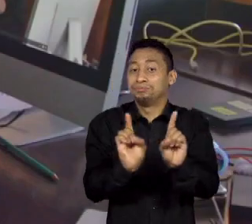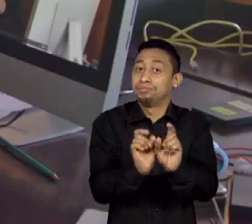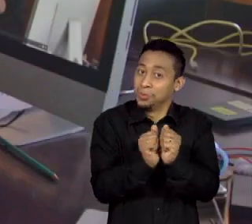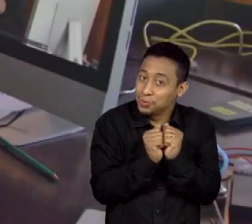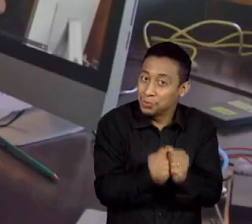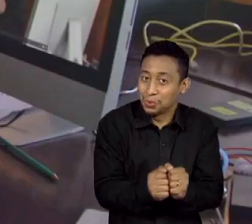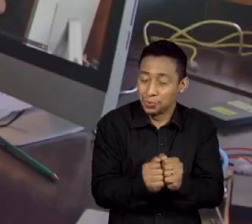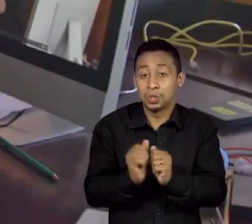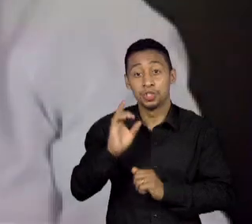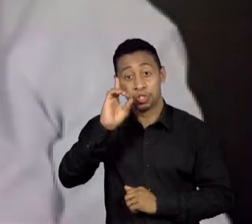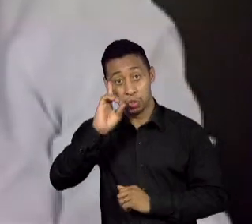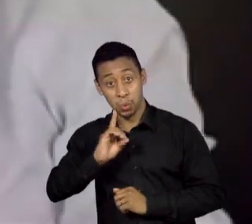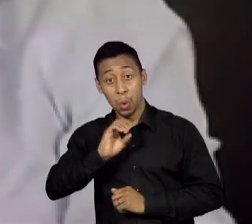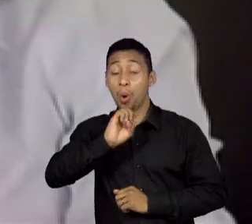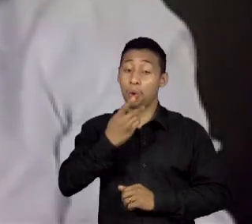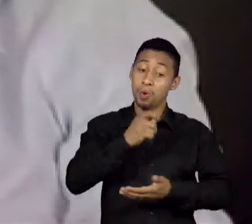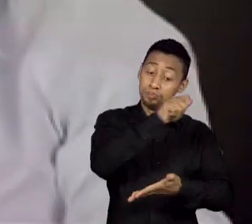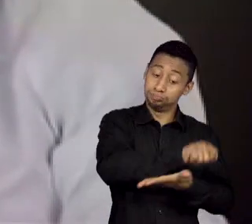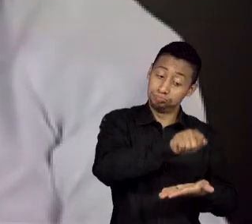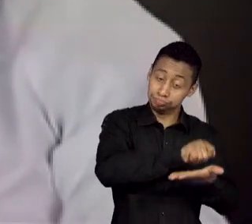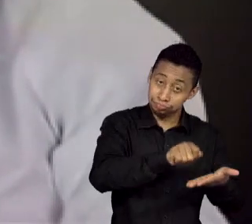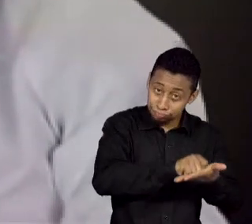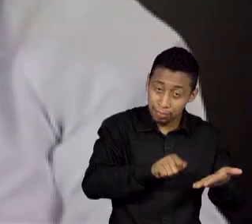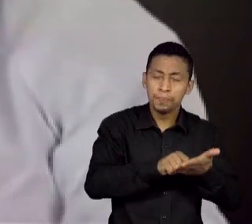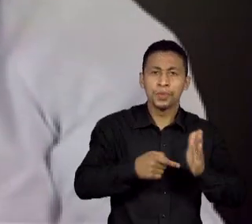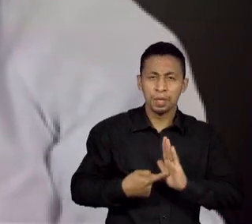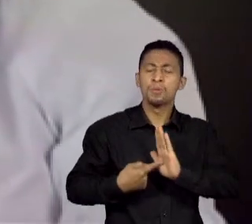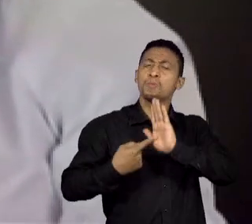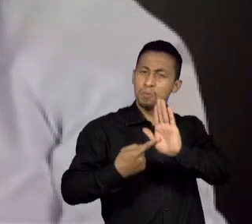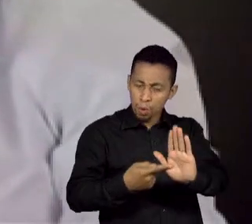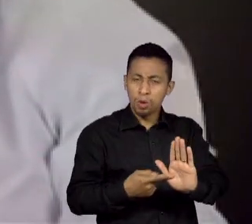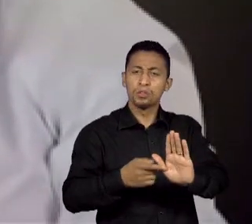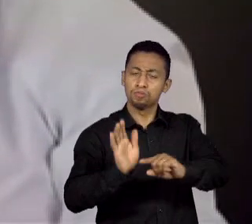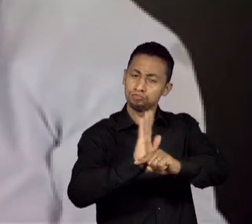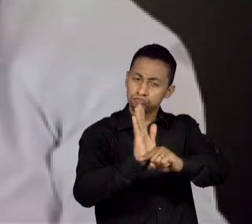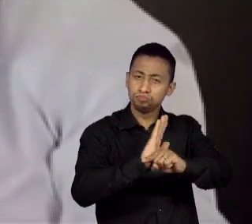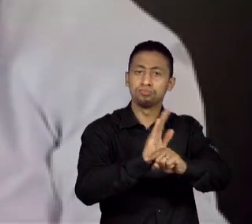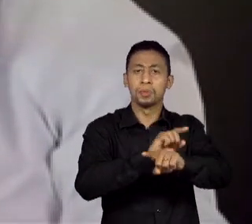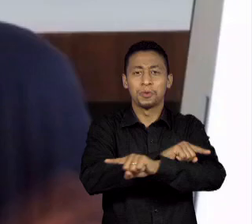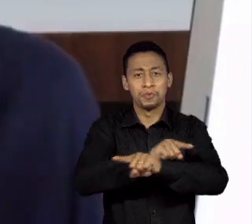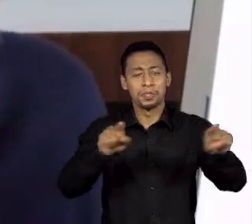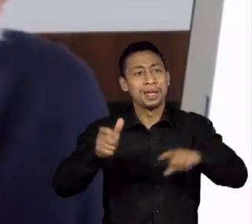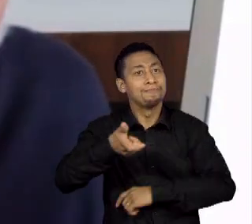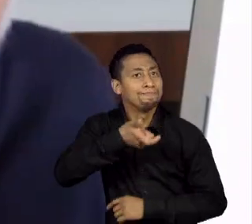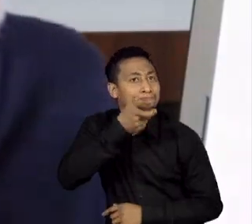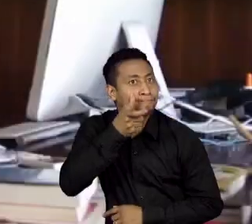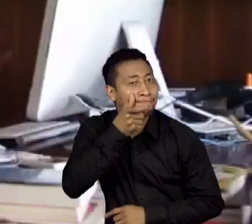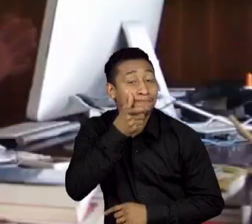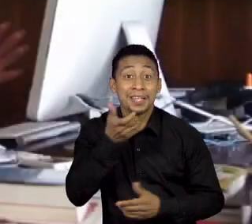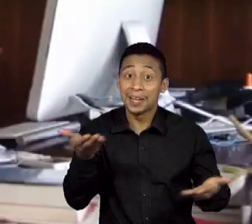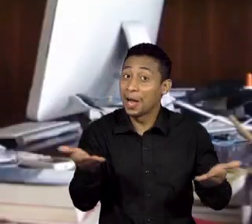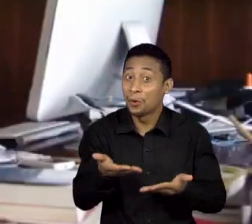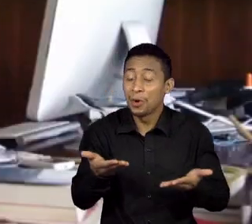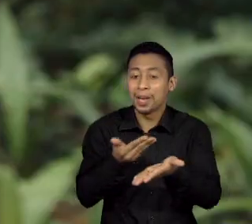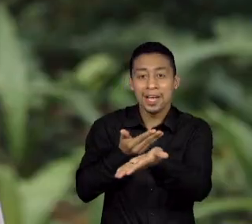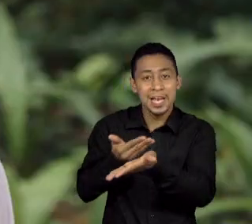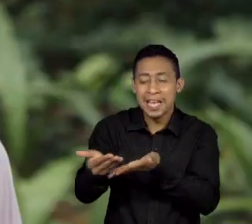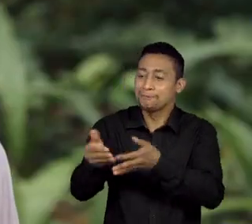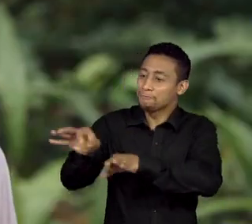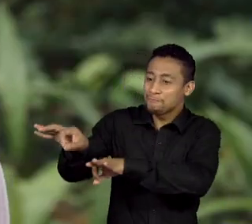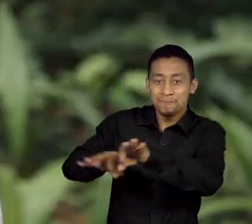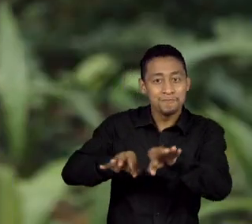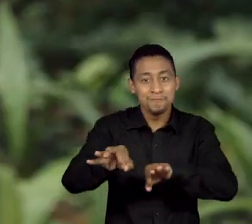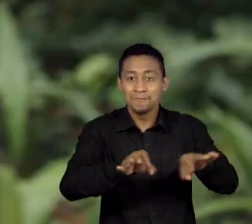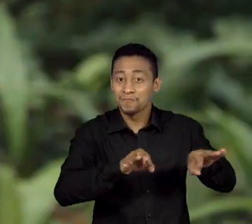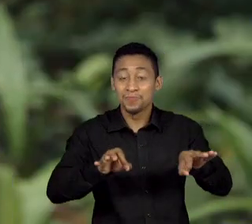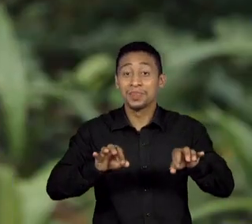ou diretores, eles fazem os produtos que o público quer ver e agora se aventuram numa antecipação do clima para as eleições